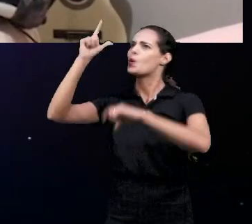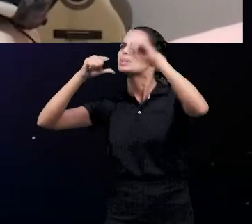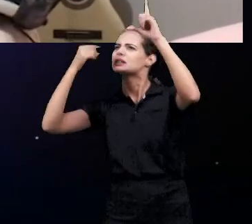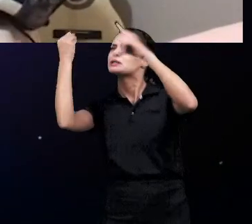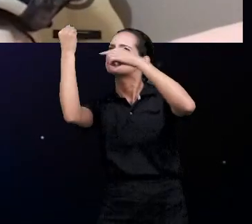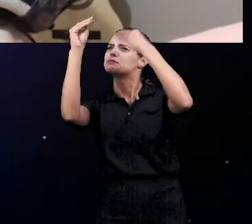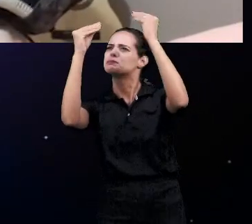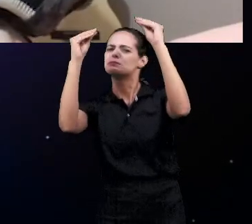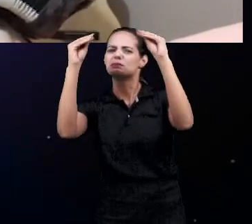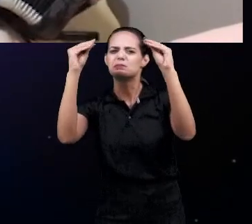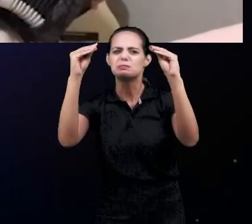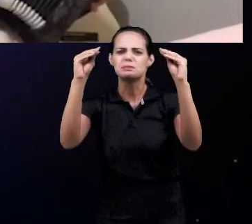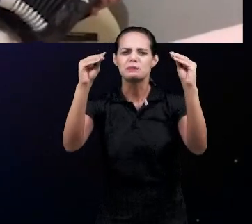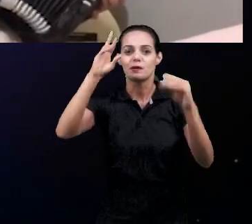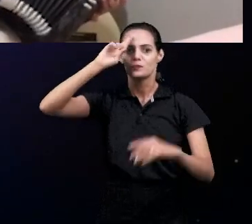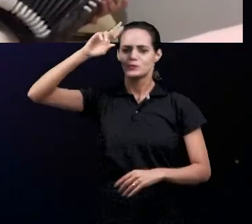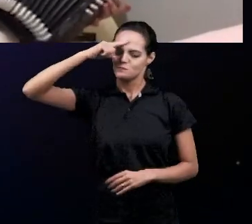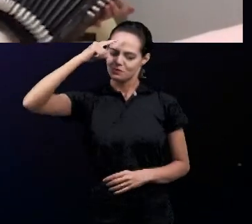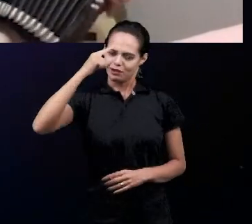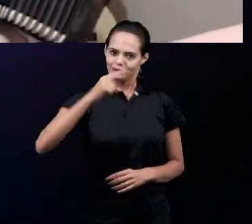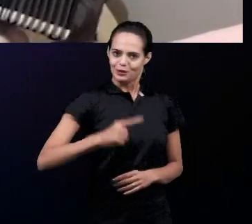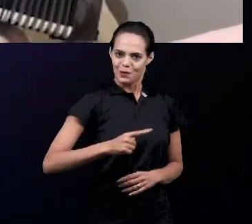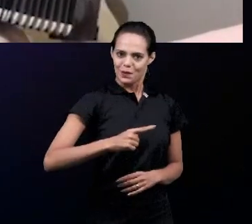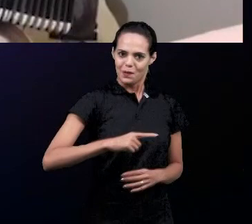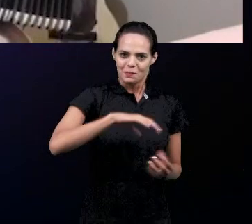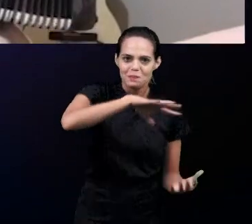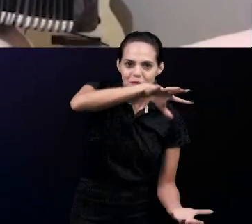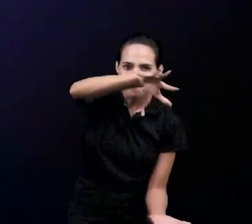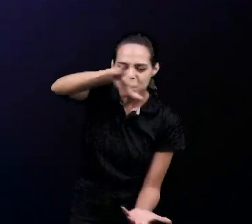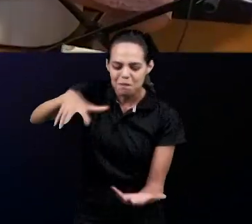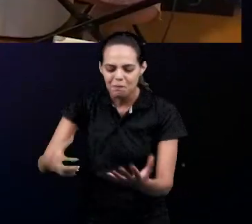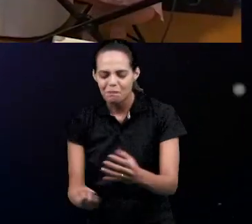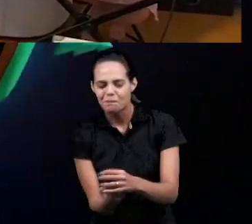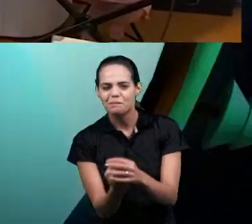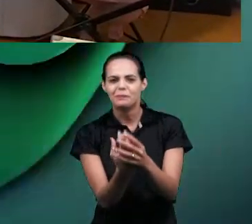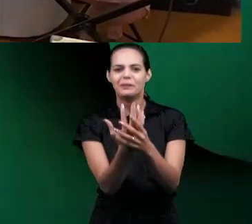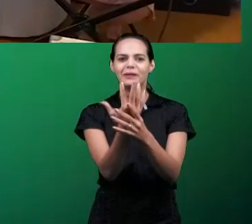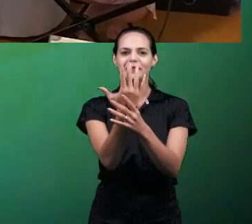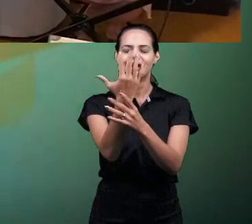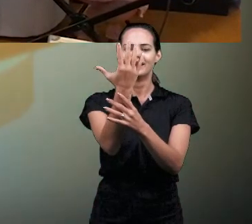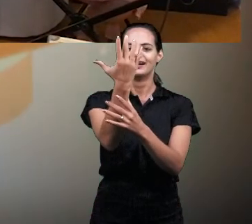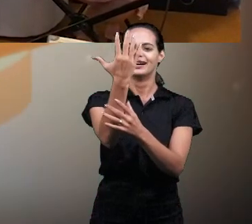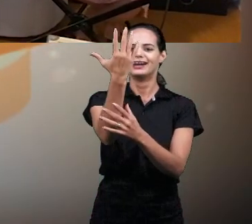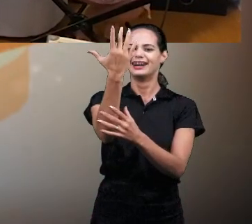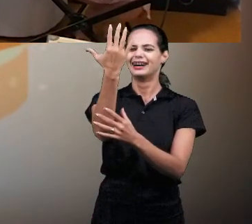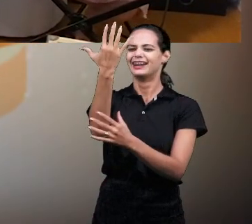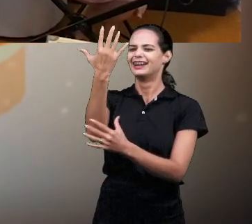teu mandar a vida se formou. E